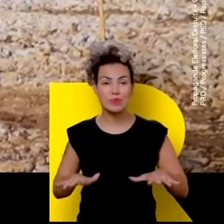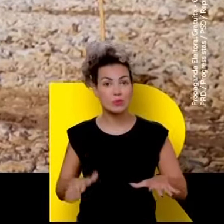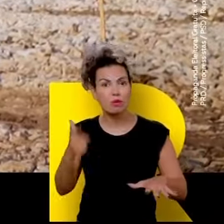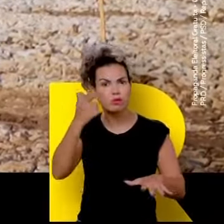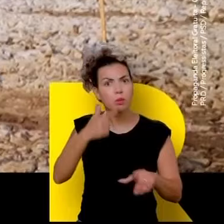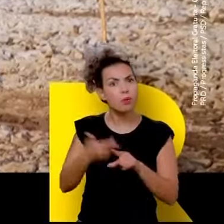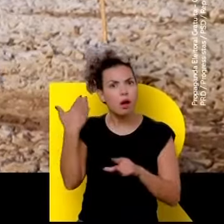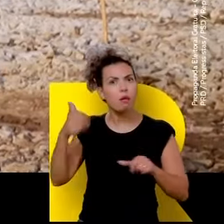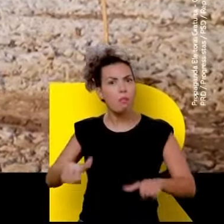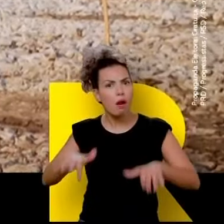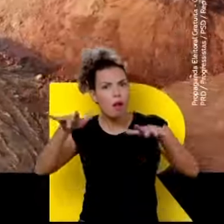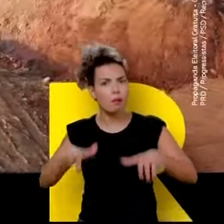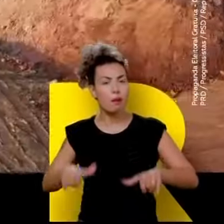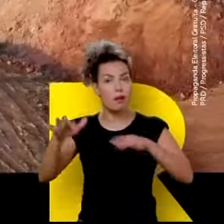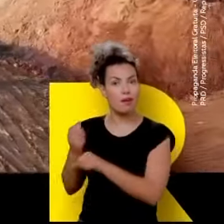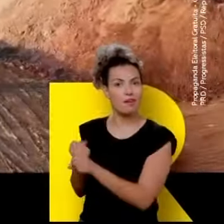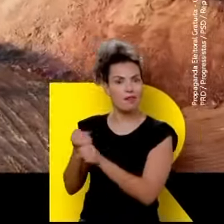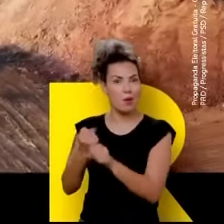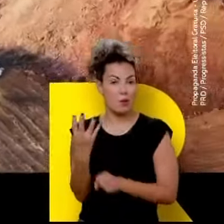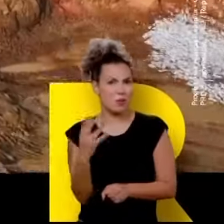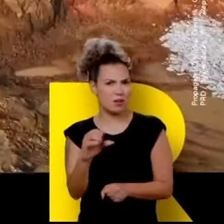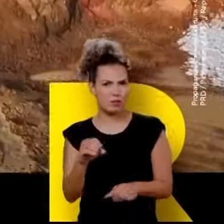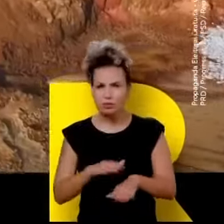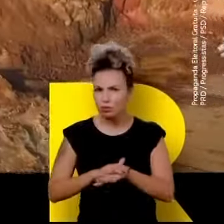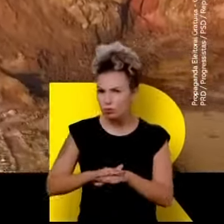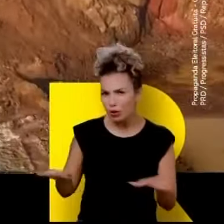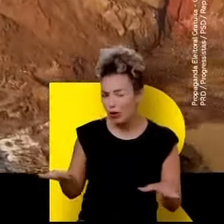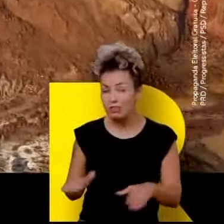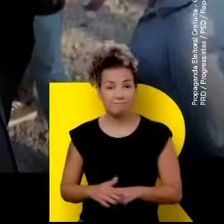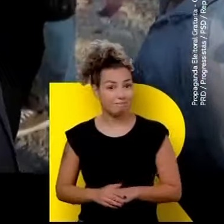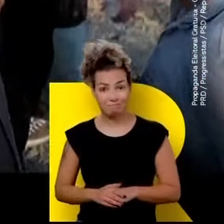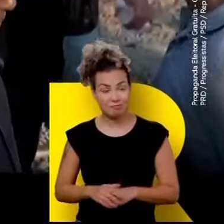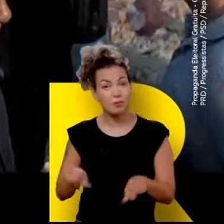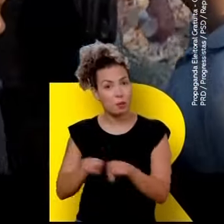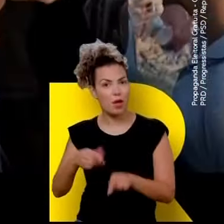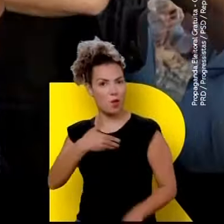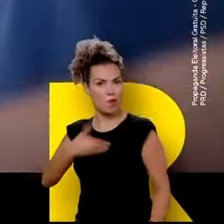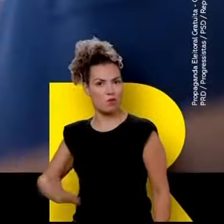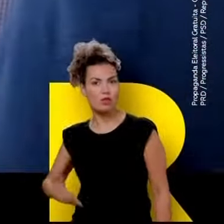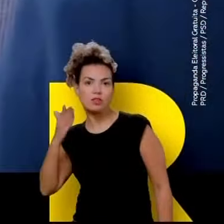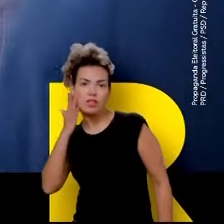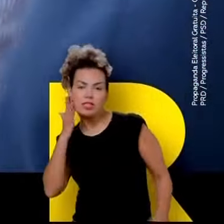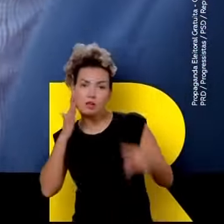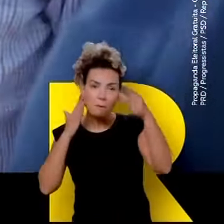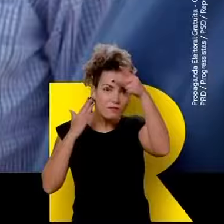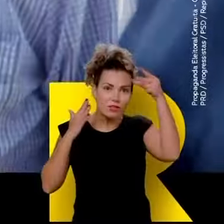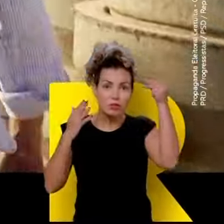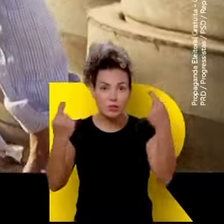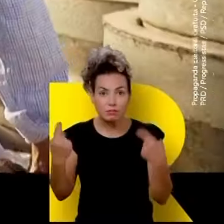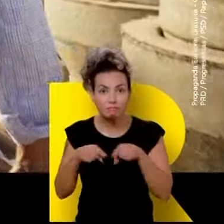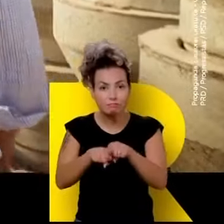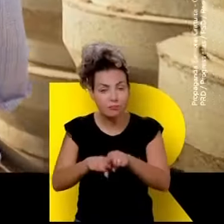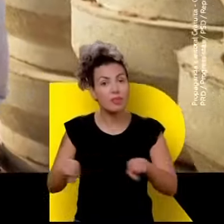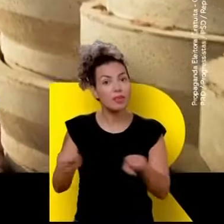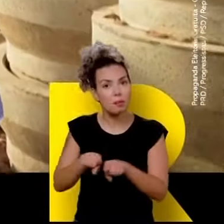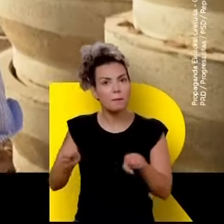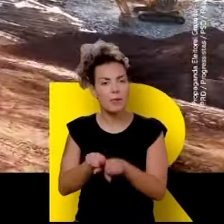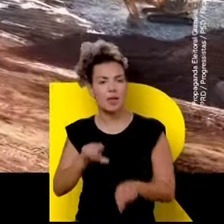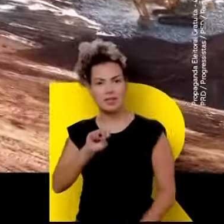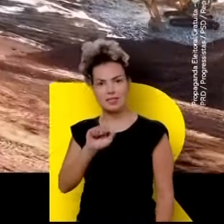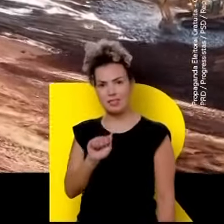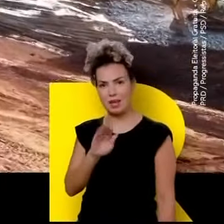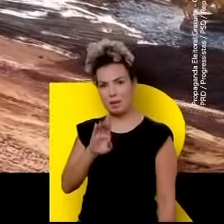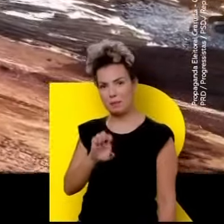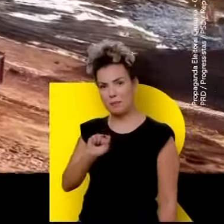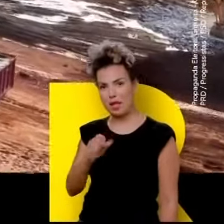Perus de 40 anos. Mas não é só isso aqui, não. Esse trabalho, essa parceria com o governador Tarcísio, com o Estado, também a Sabesp está